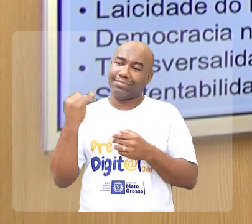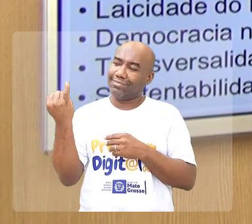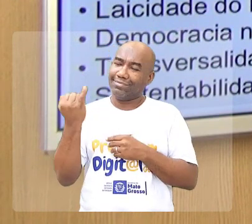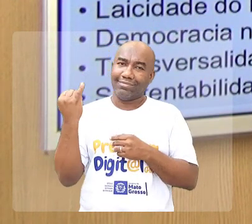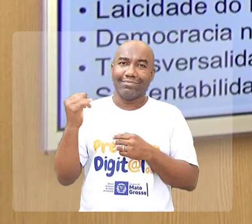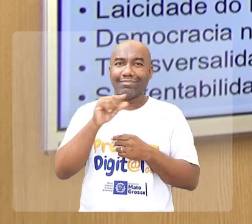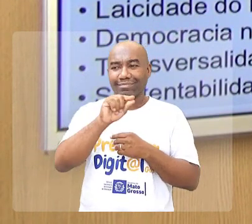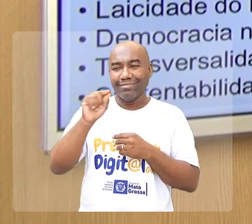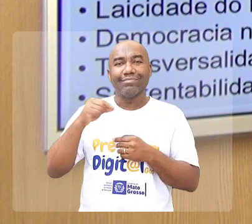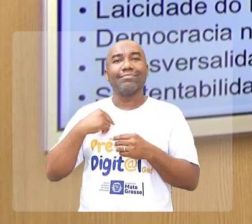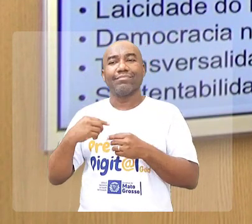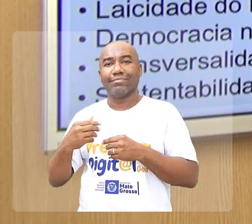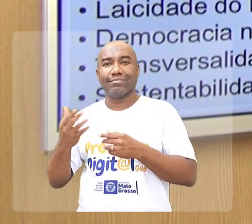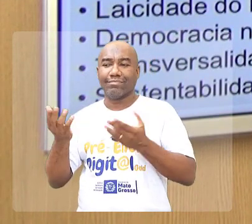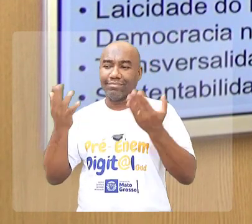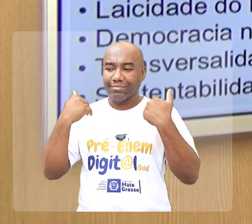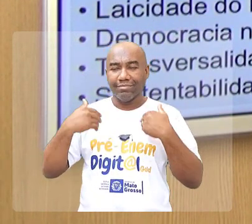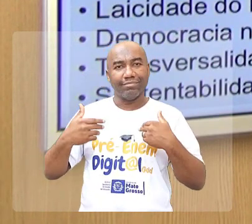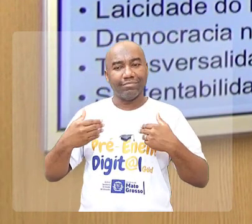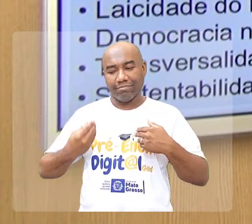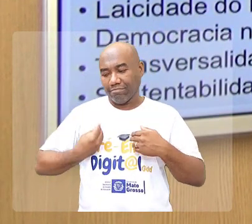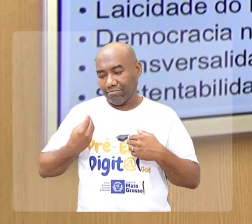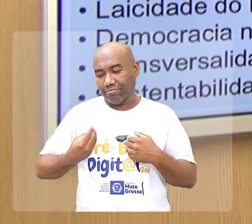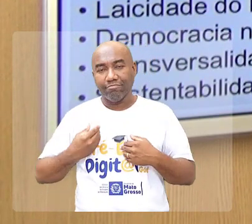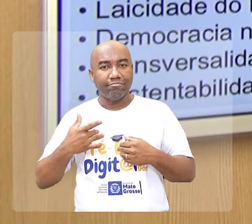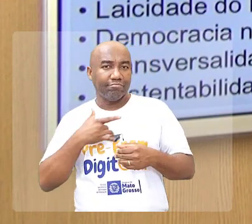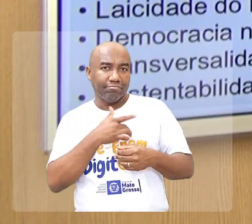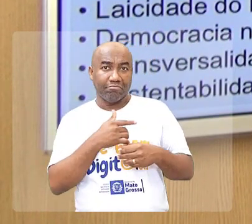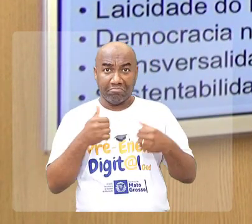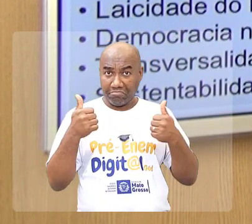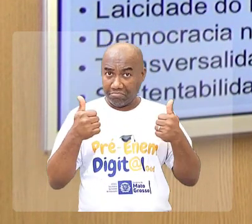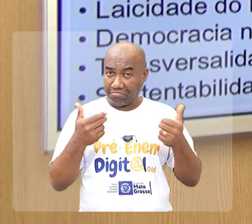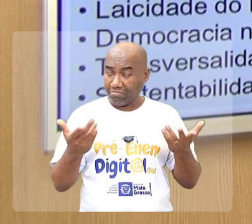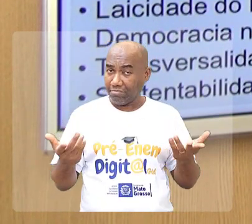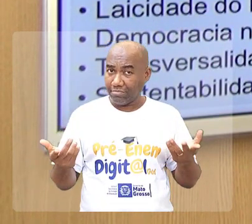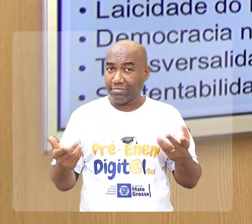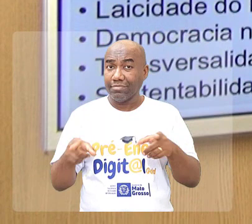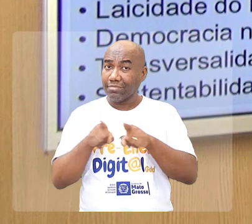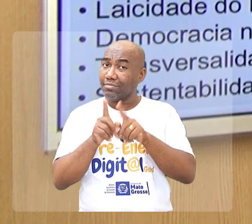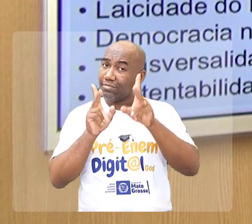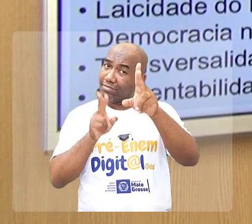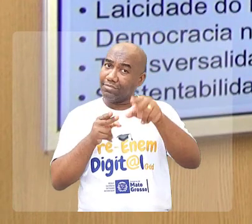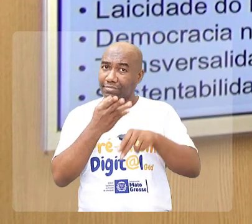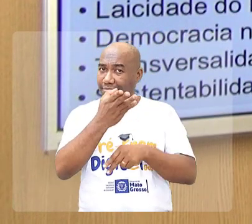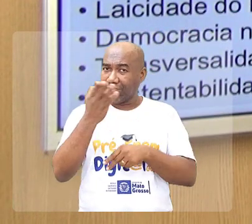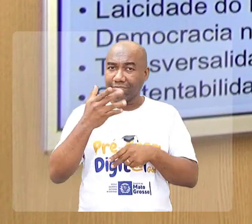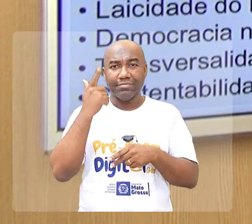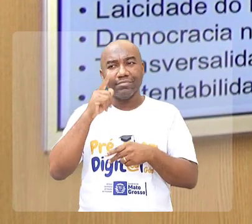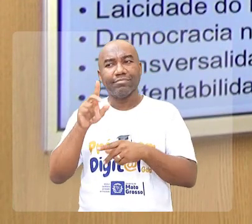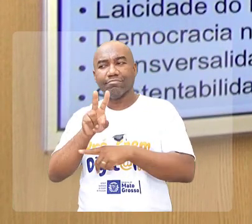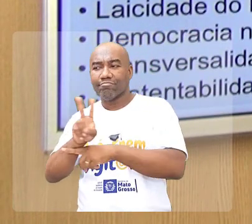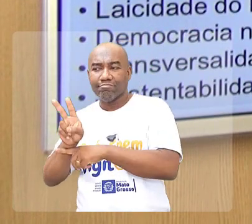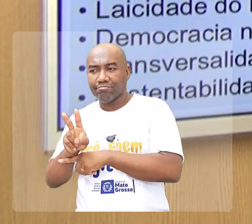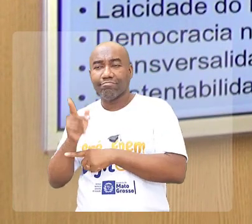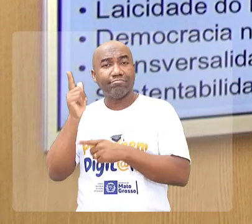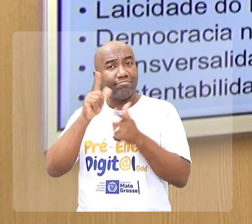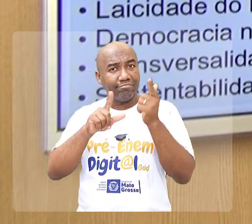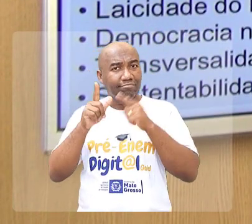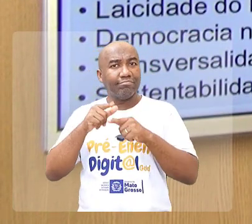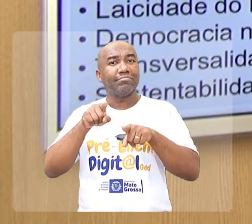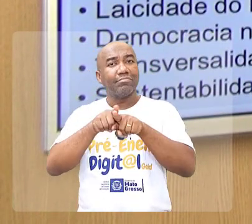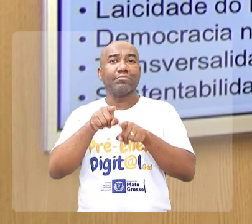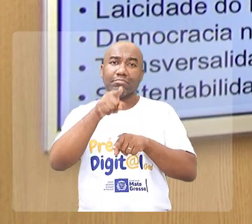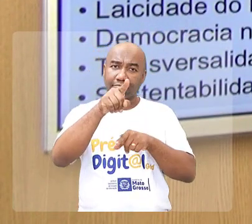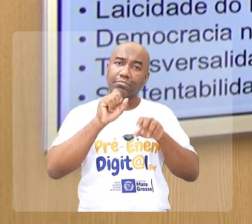nosso primeiro item, que é viver de forma digna. Não esqueça. E você pode usar como